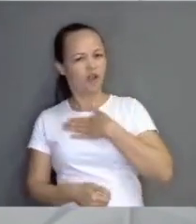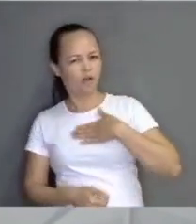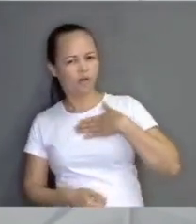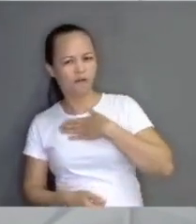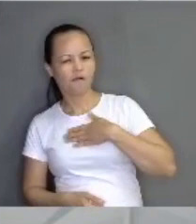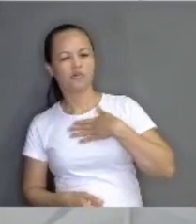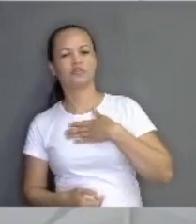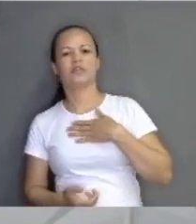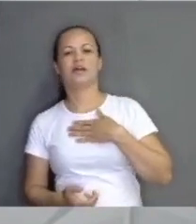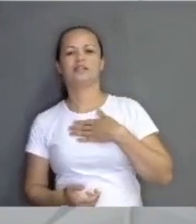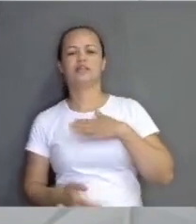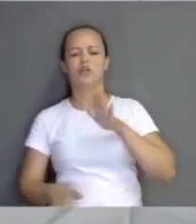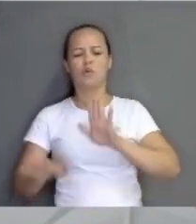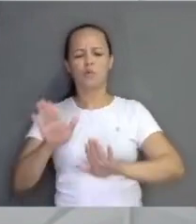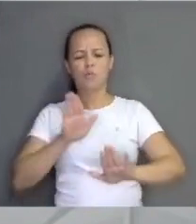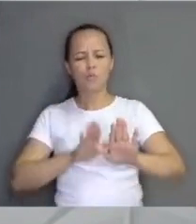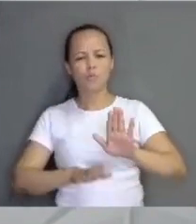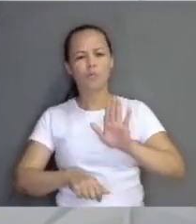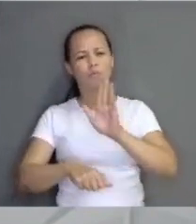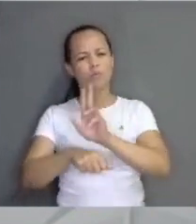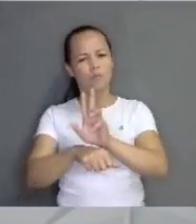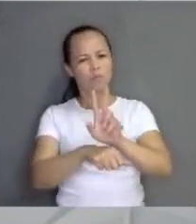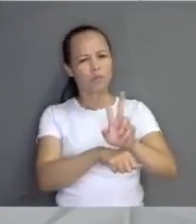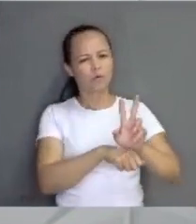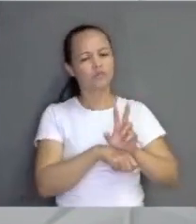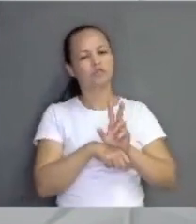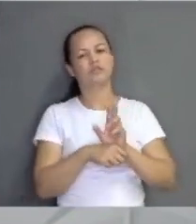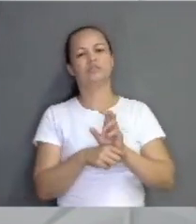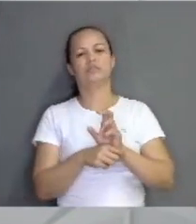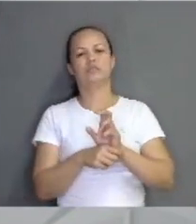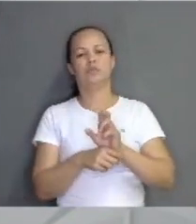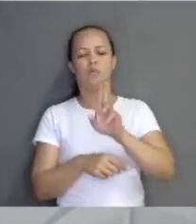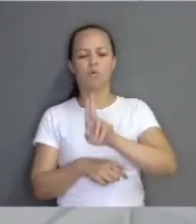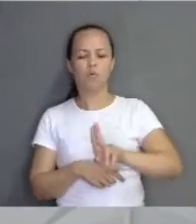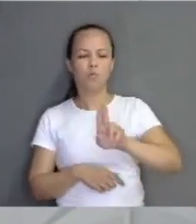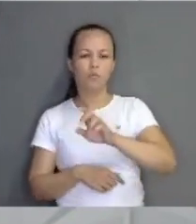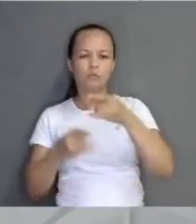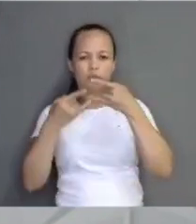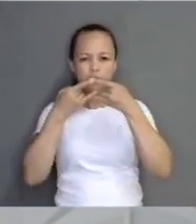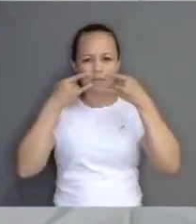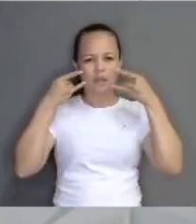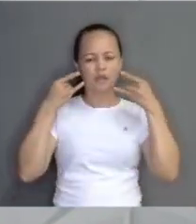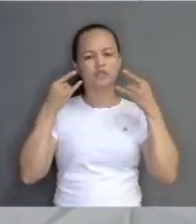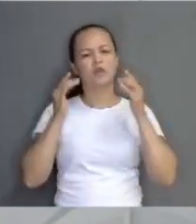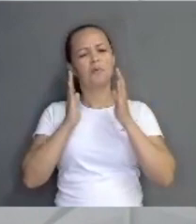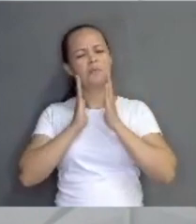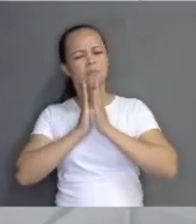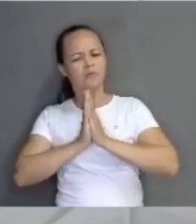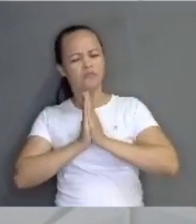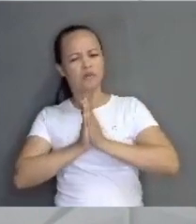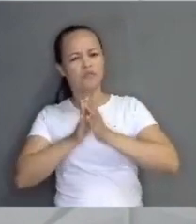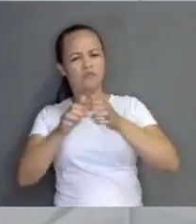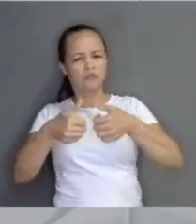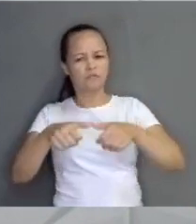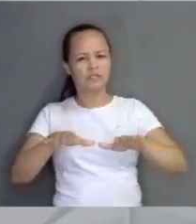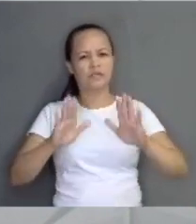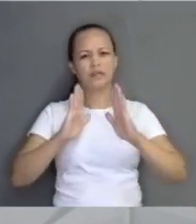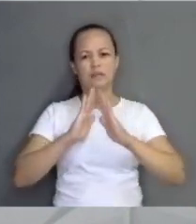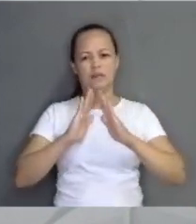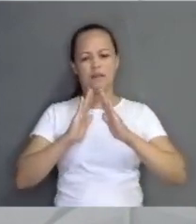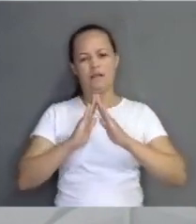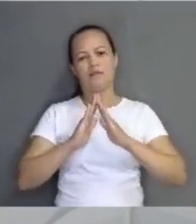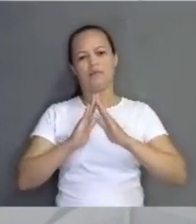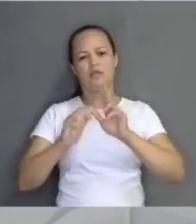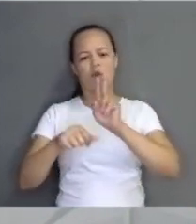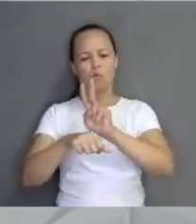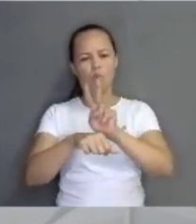cuidem, fiquem em casa, usem máscara se for sair. Mas, por favor, fiquem em casa. Cuidem de